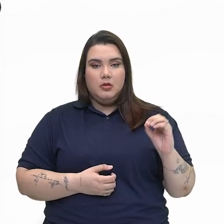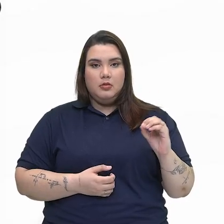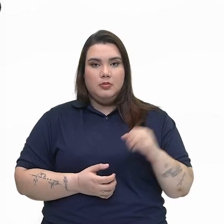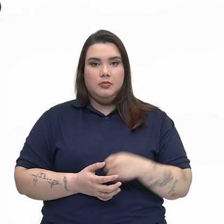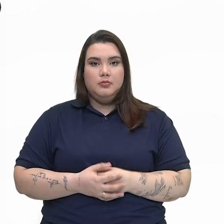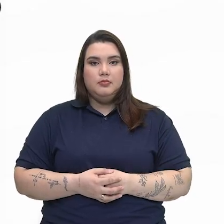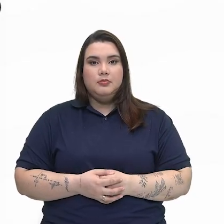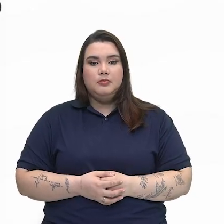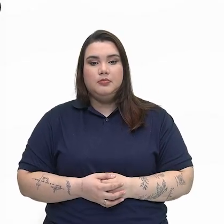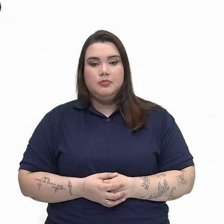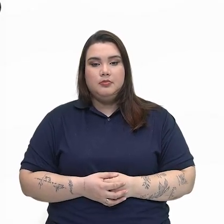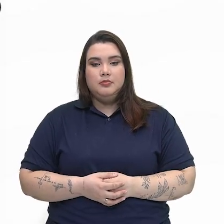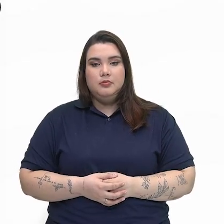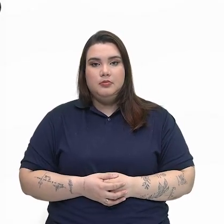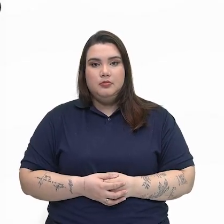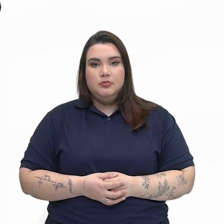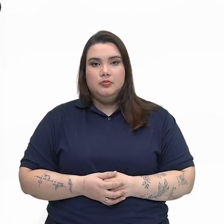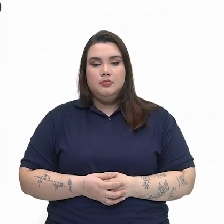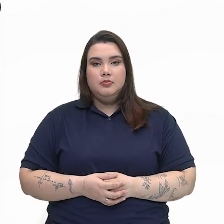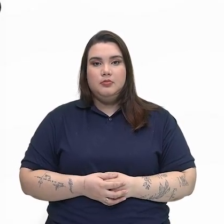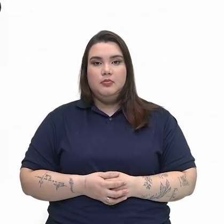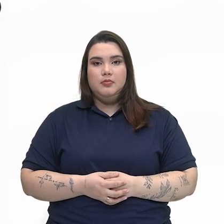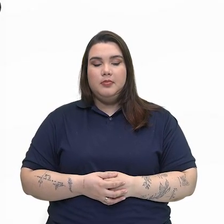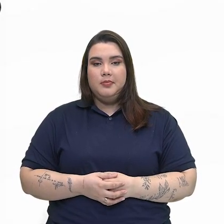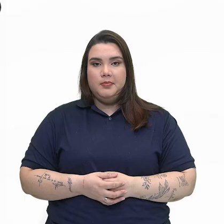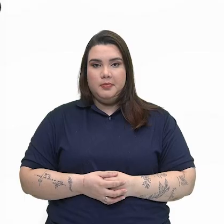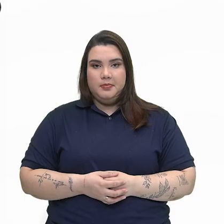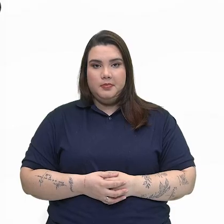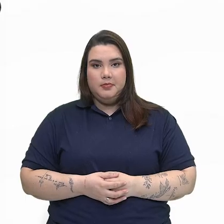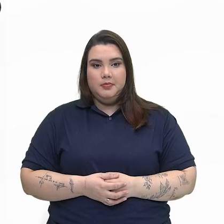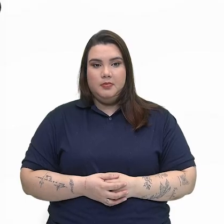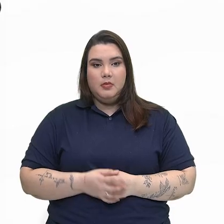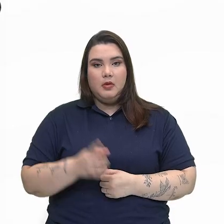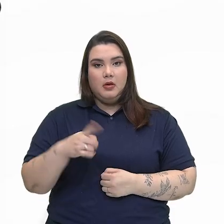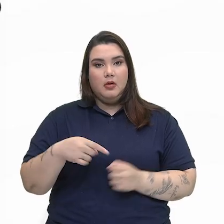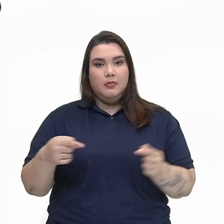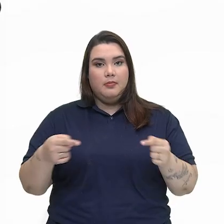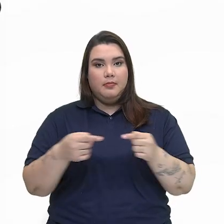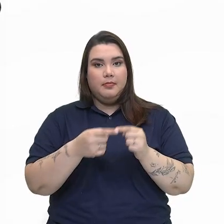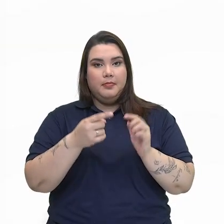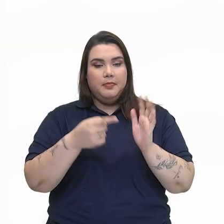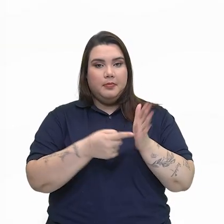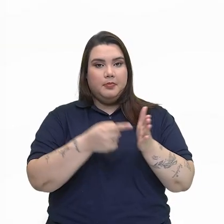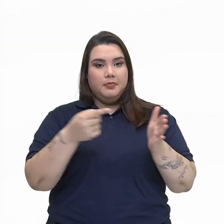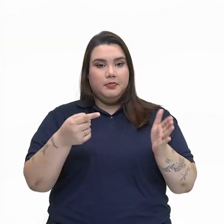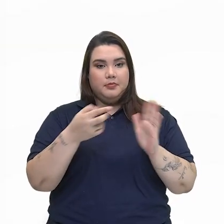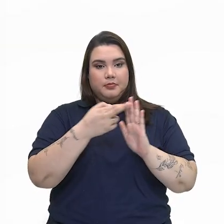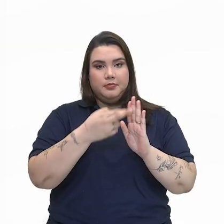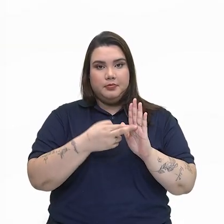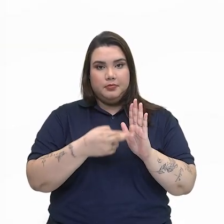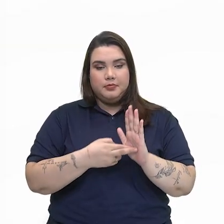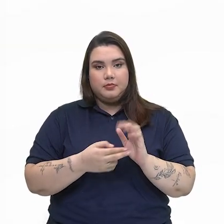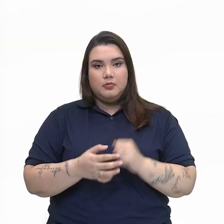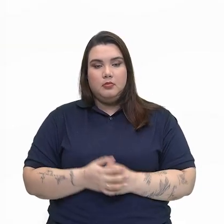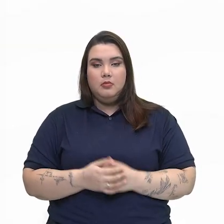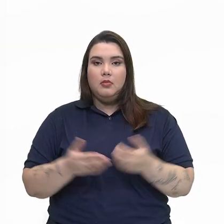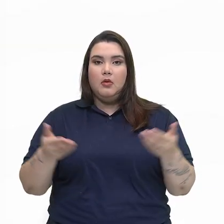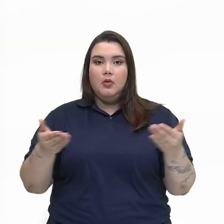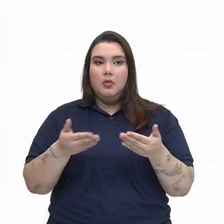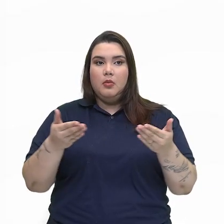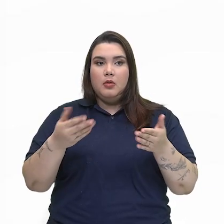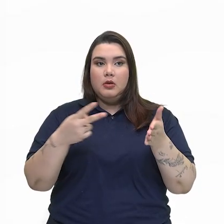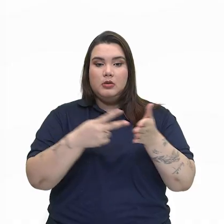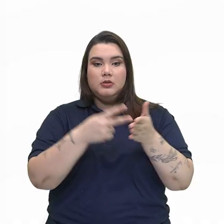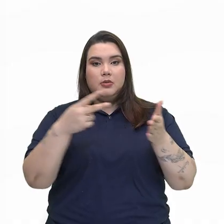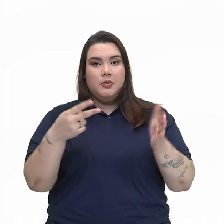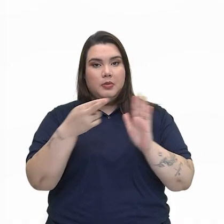Quando acontece isto, é a nossa regra número 1. Para a regra número